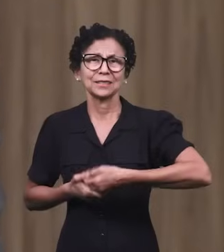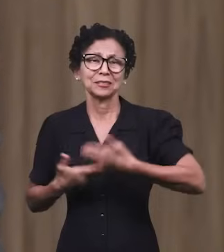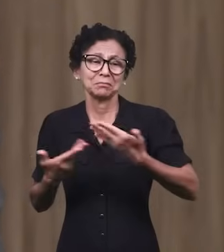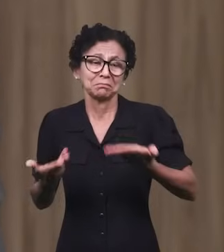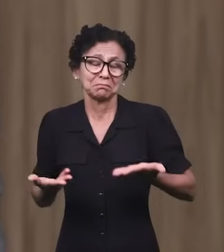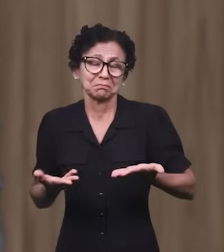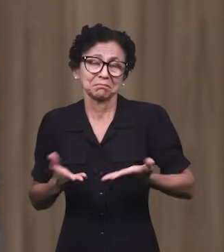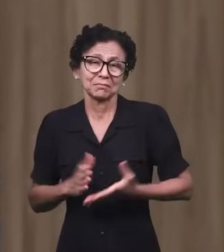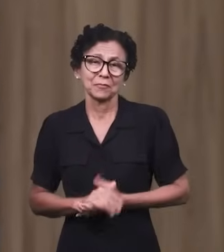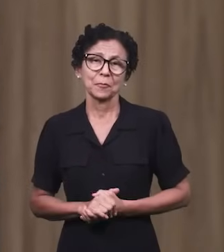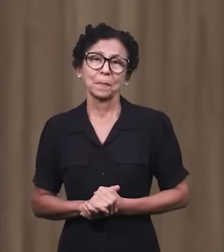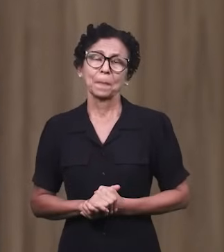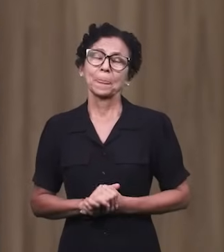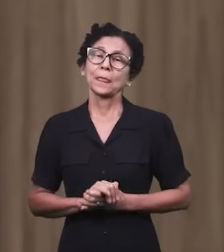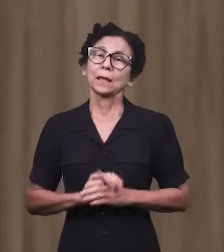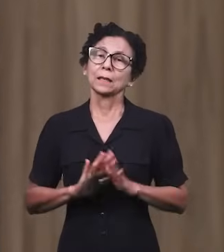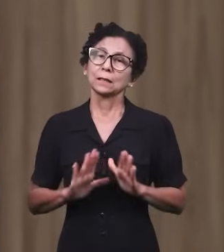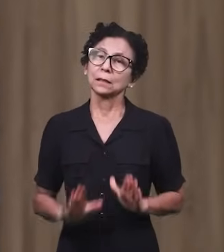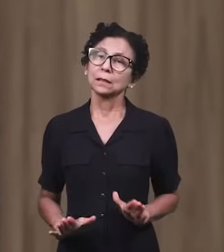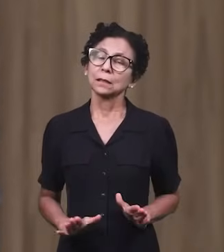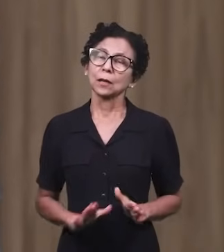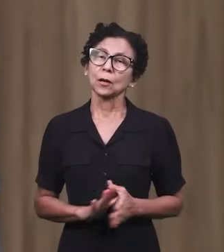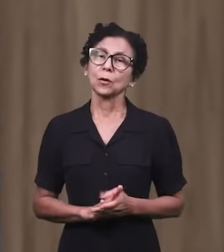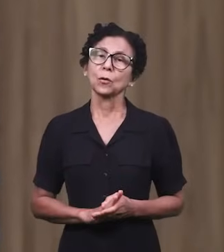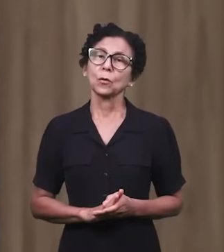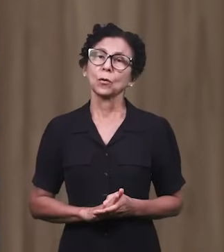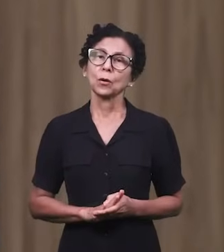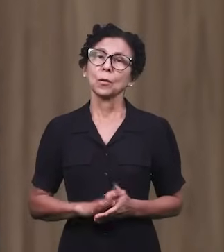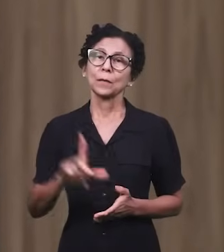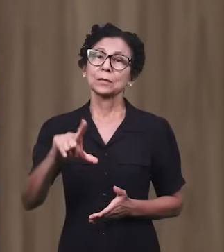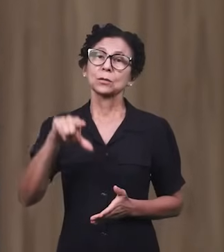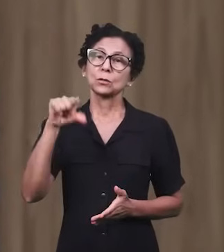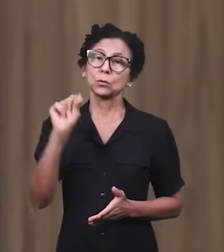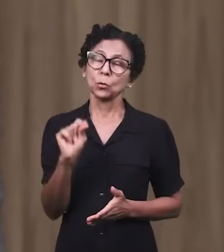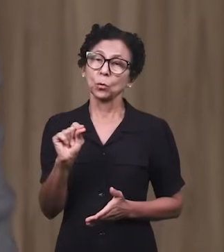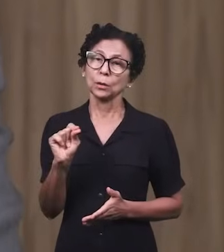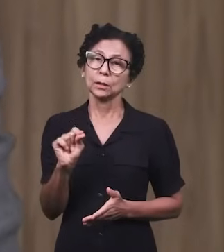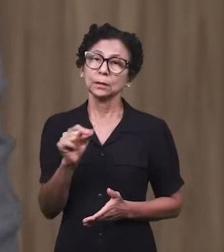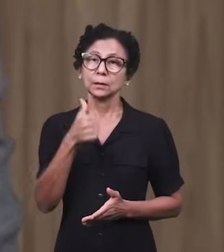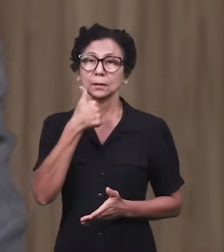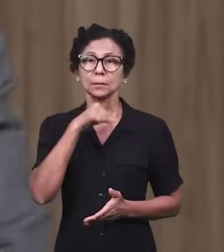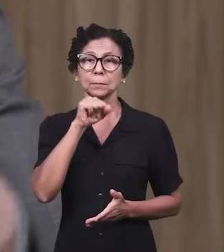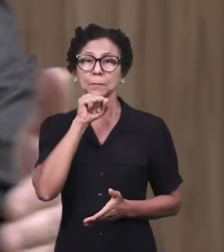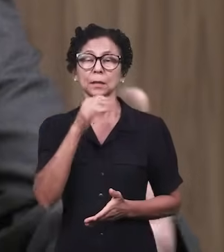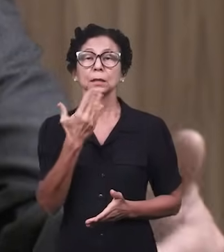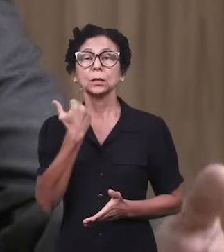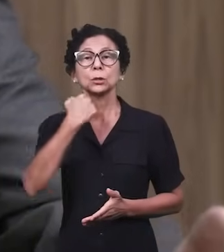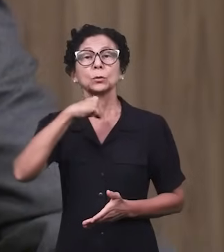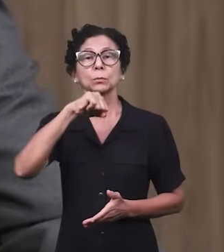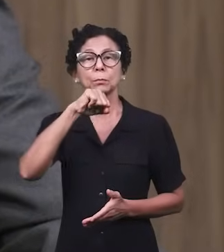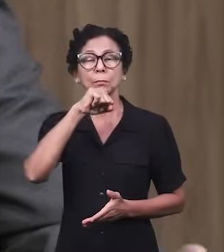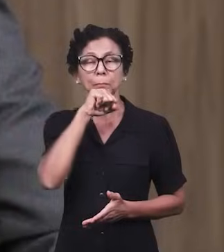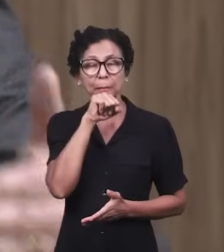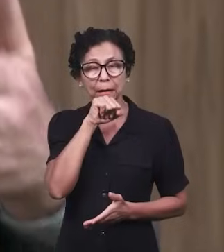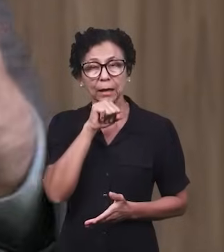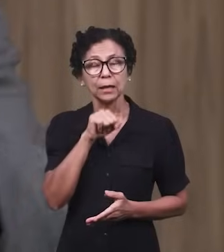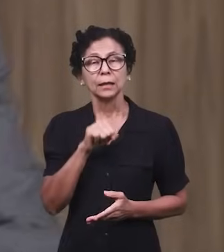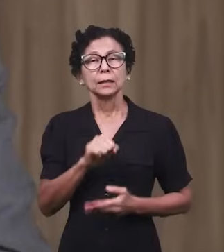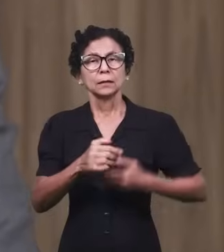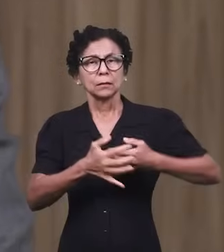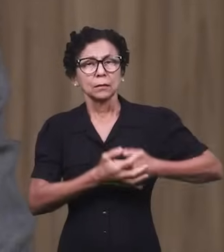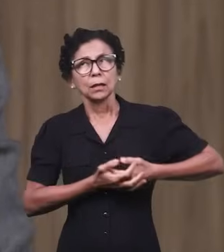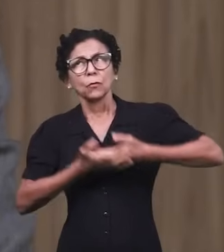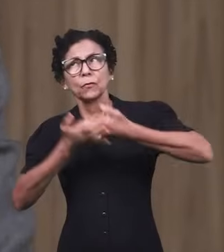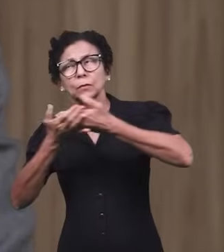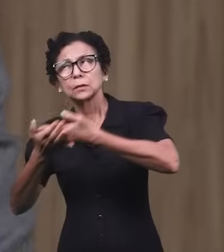uma decisão dos pais ali, e eles estão ali dizendo para a igreja, dizendo para a família que está ali, dizendo